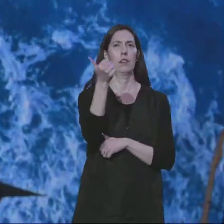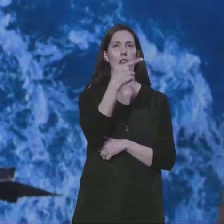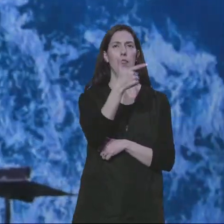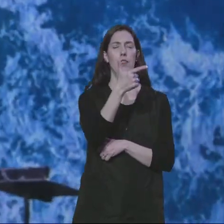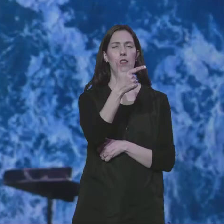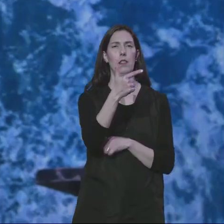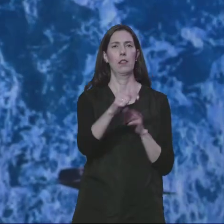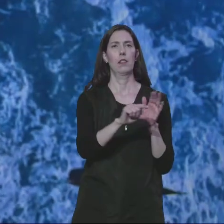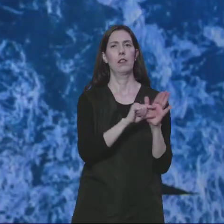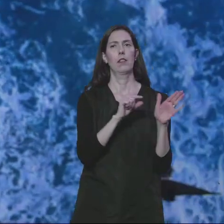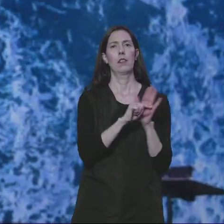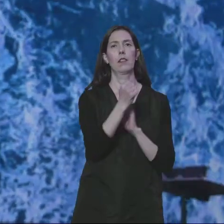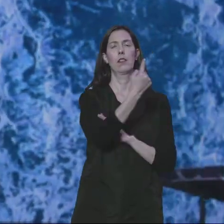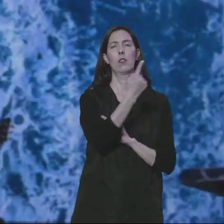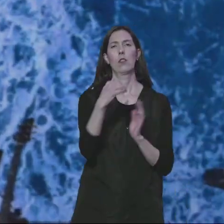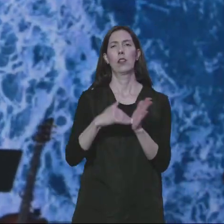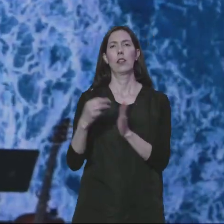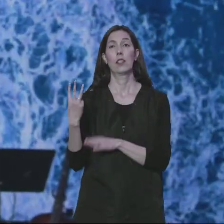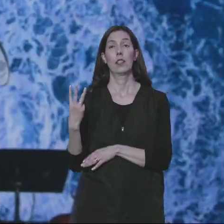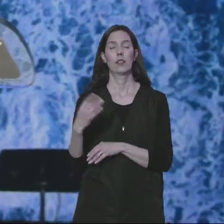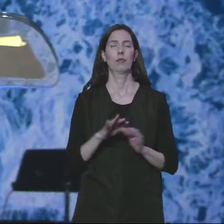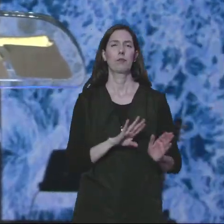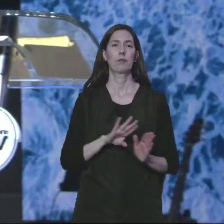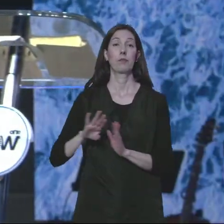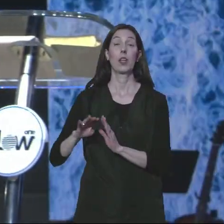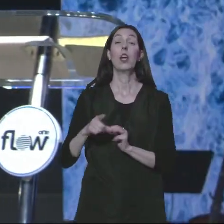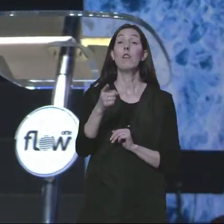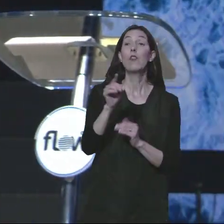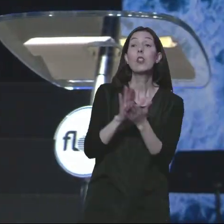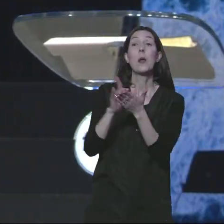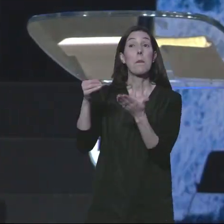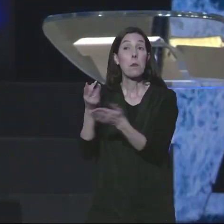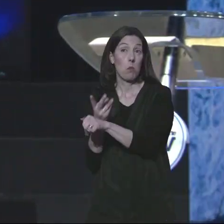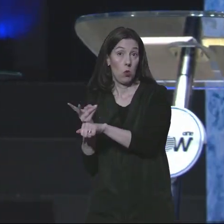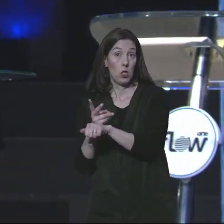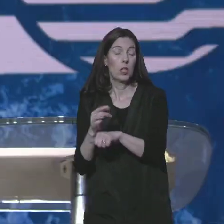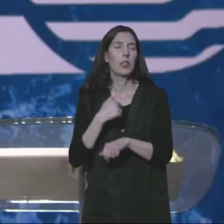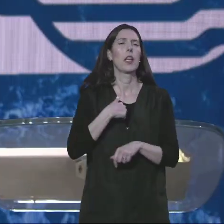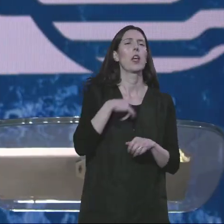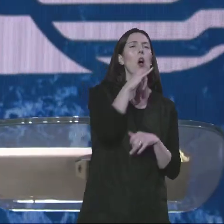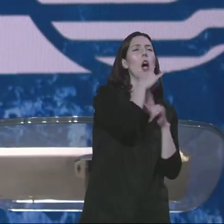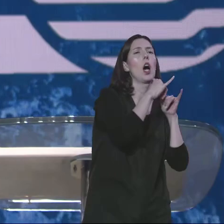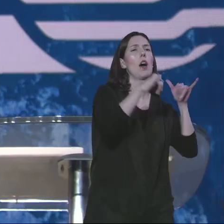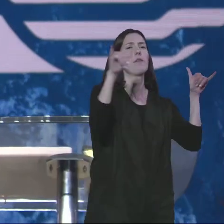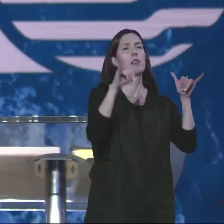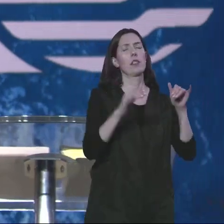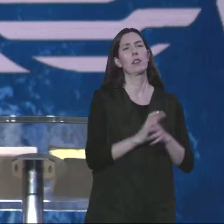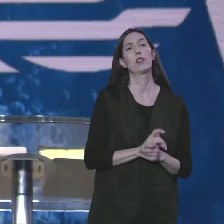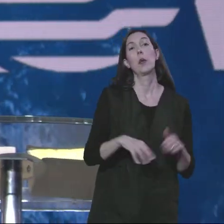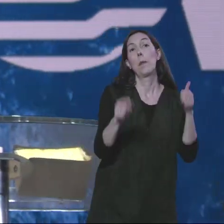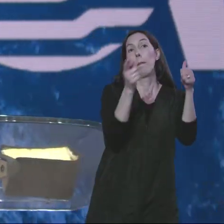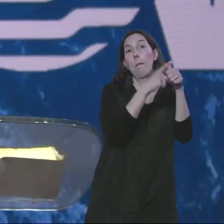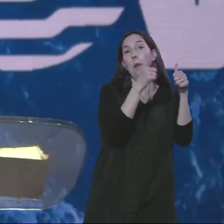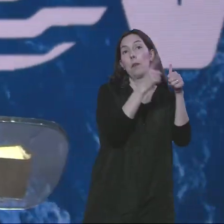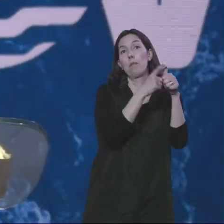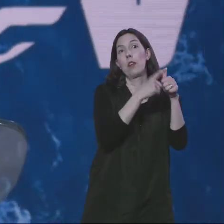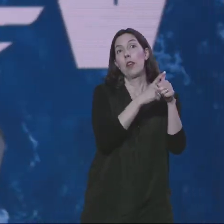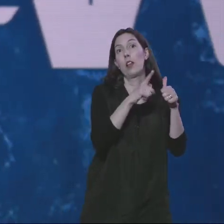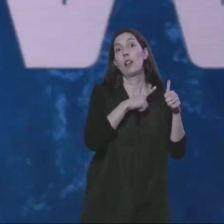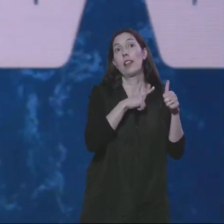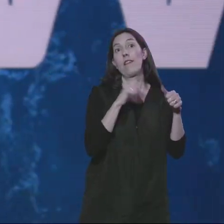vou relembrar dois avisos ali do Flow News. O primeiro deles é que abriram novas vagas para a One Flow